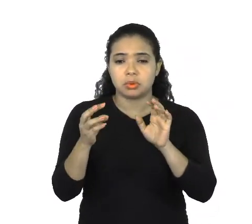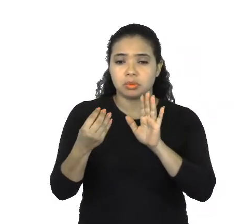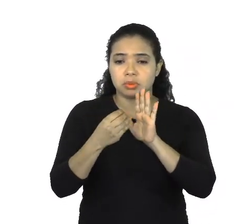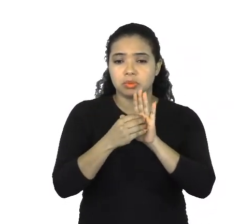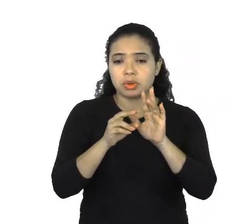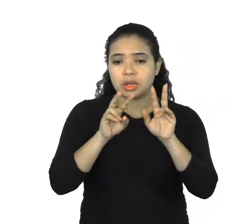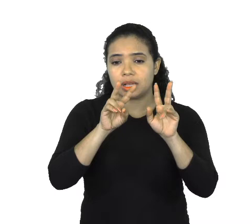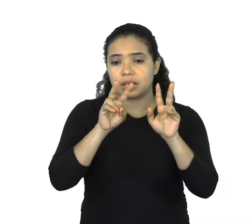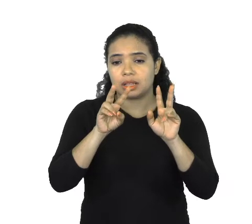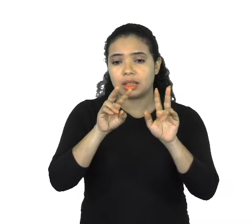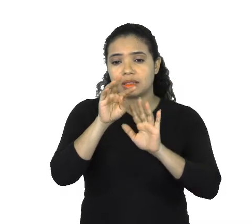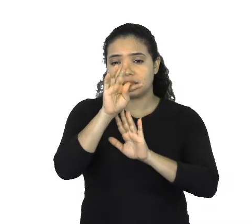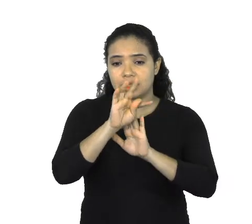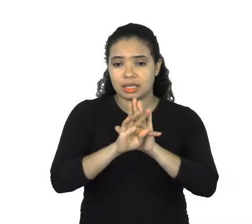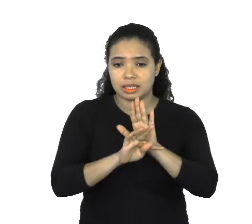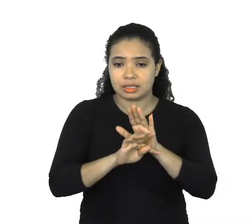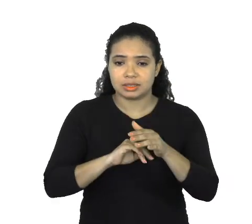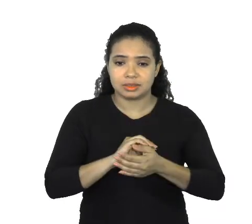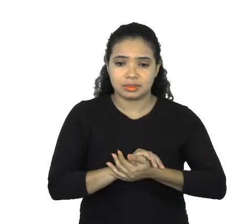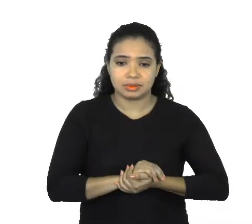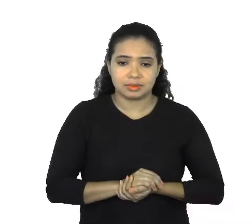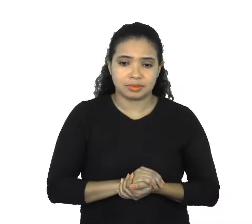esse texto? Dá para saber?